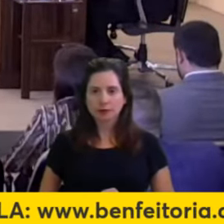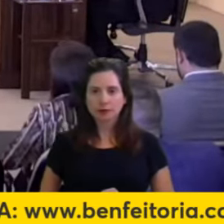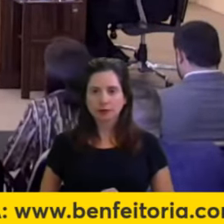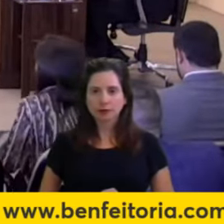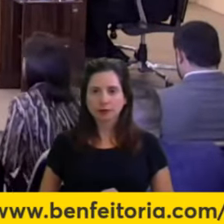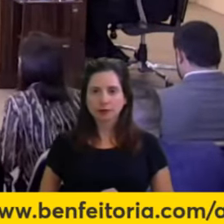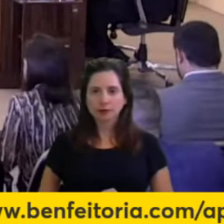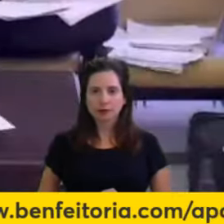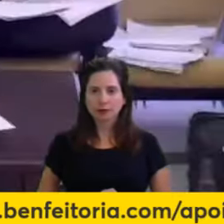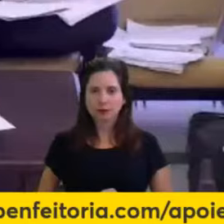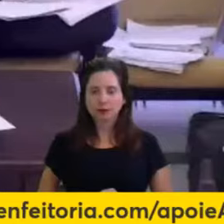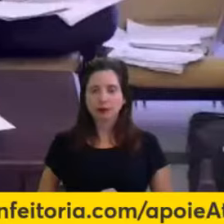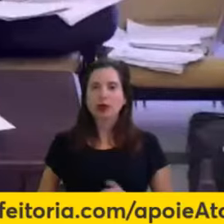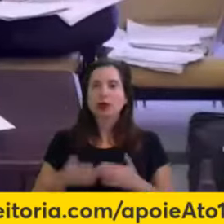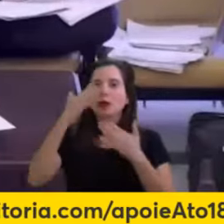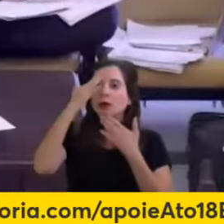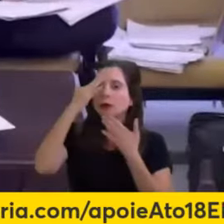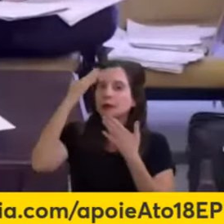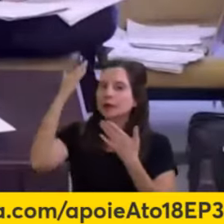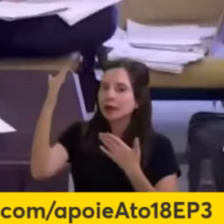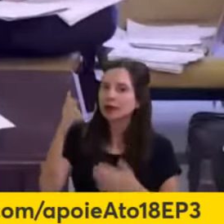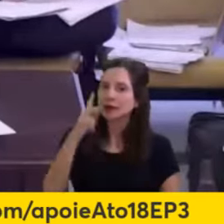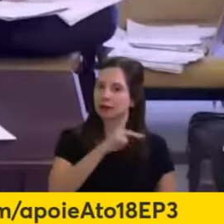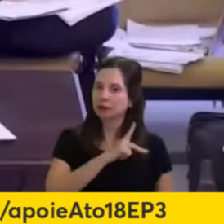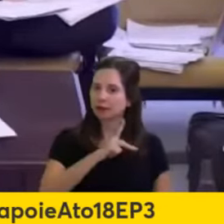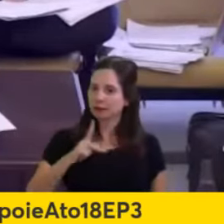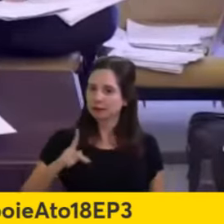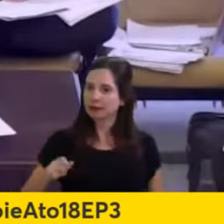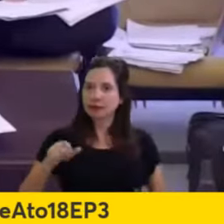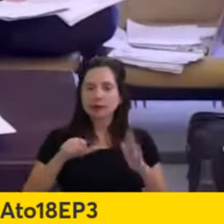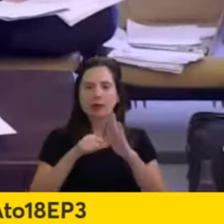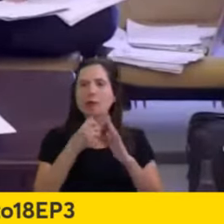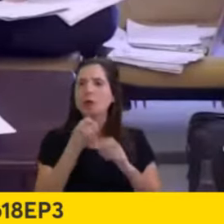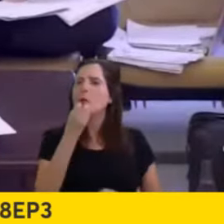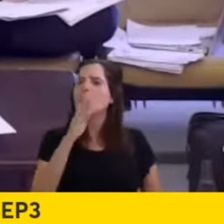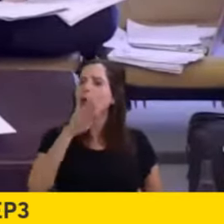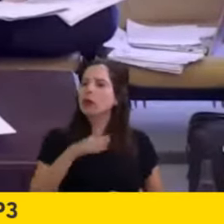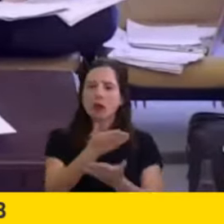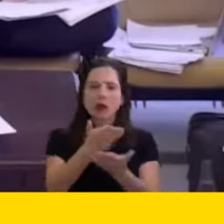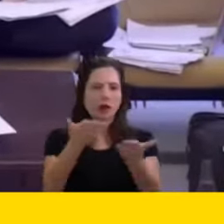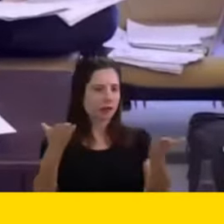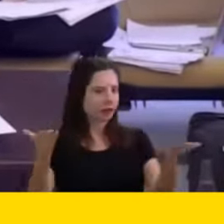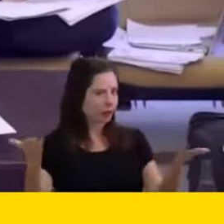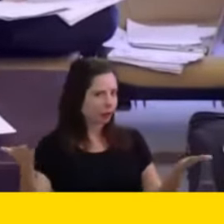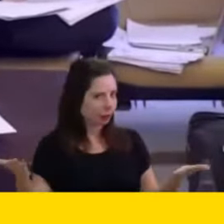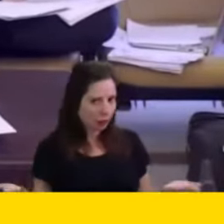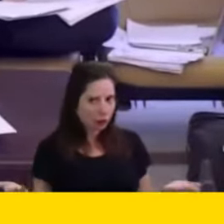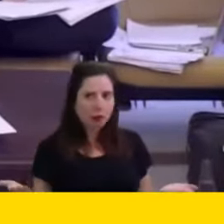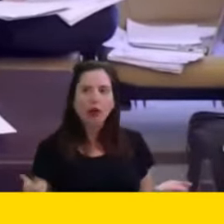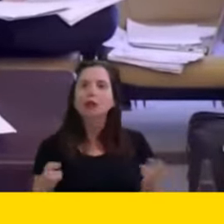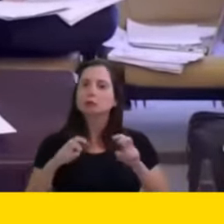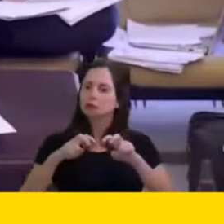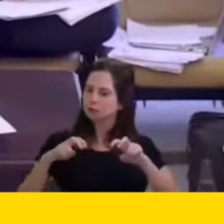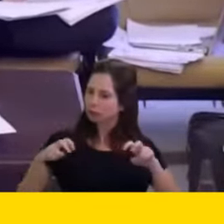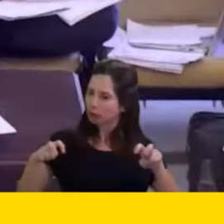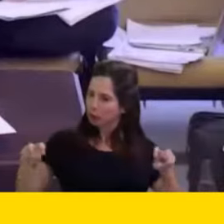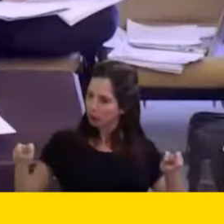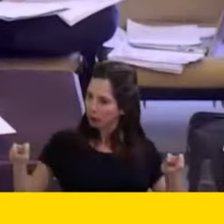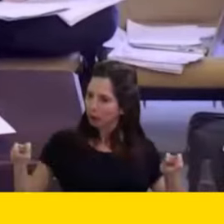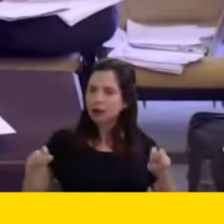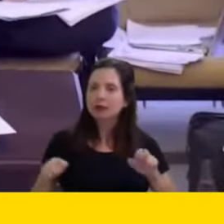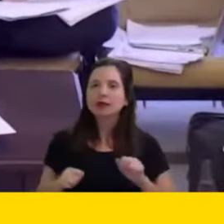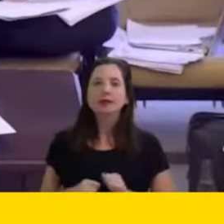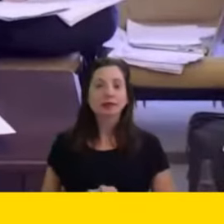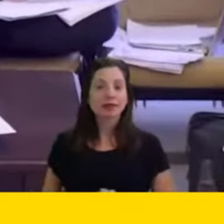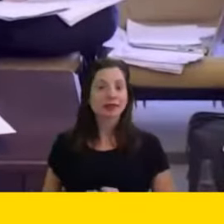bom obrigado Presidente Primeiramente boa tarde a todos senos membros desta corte excelentíssimo